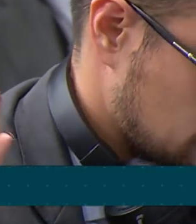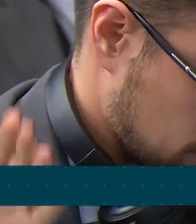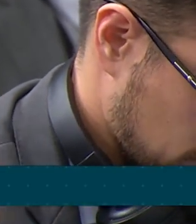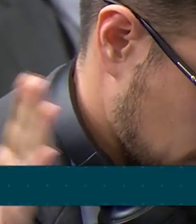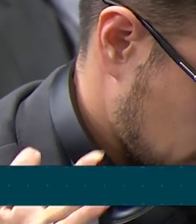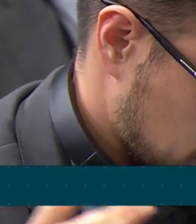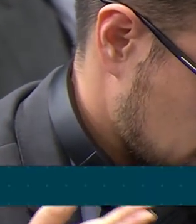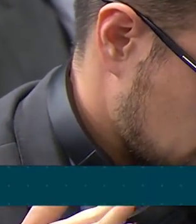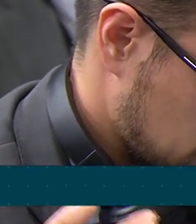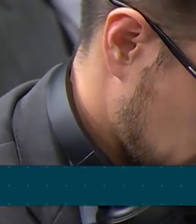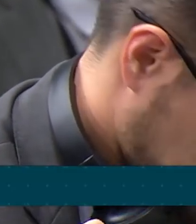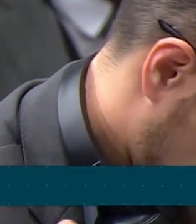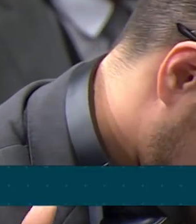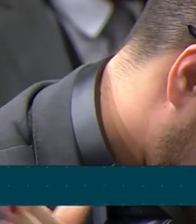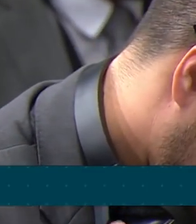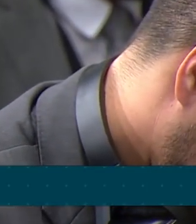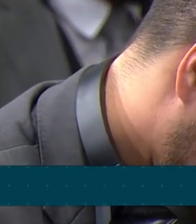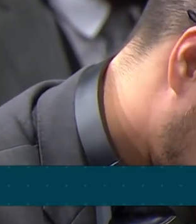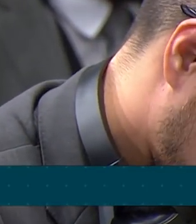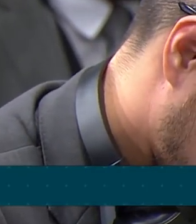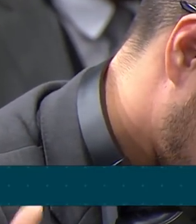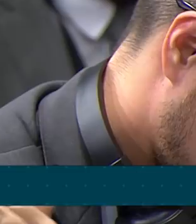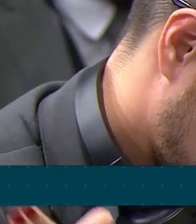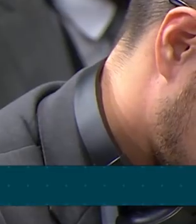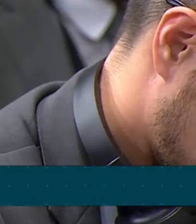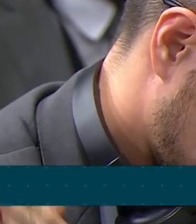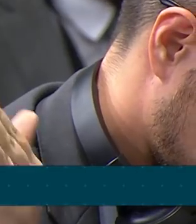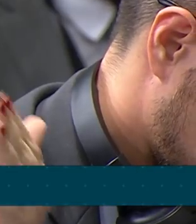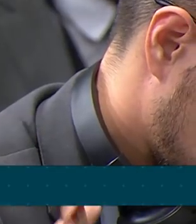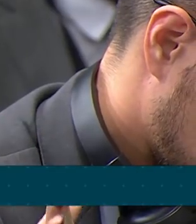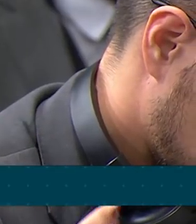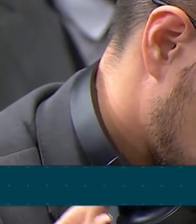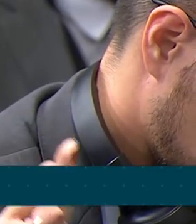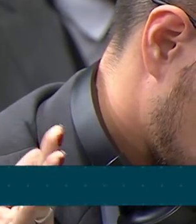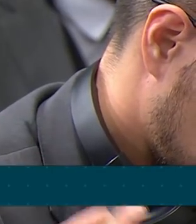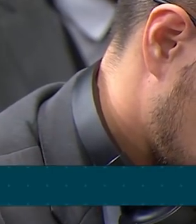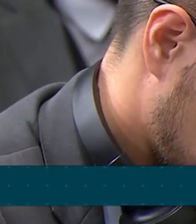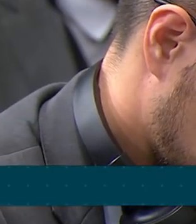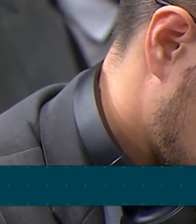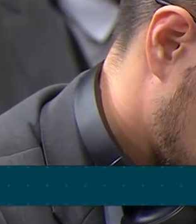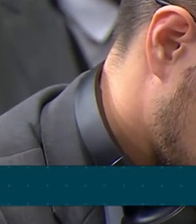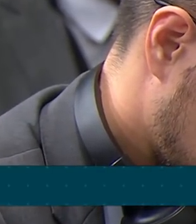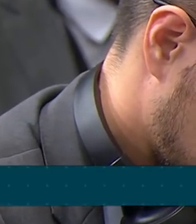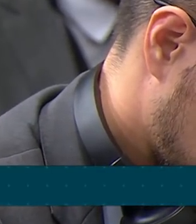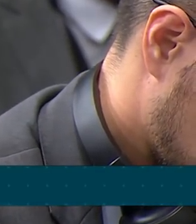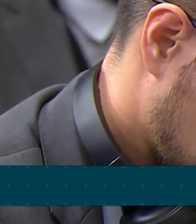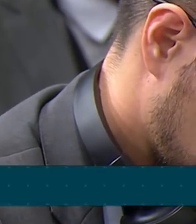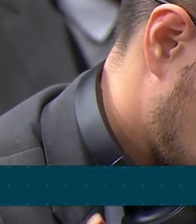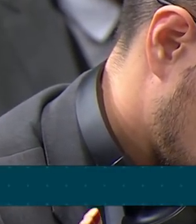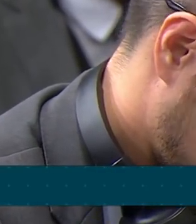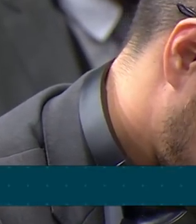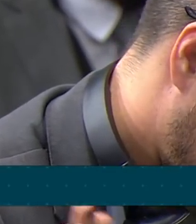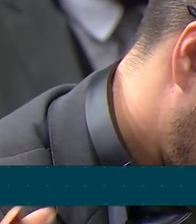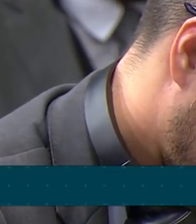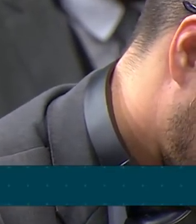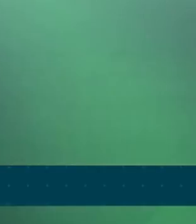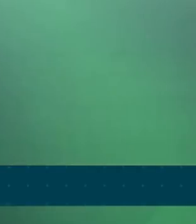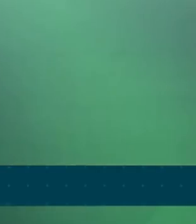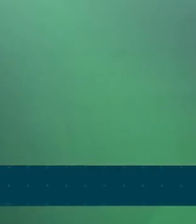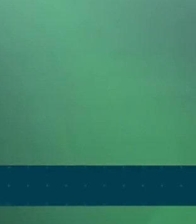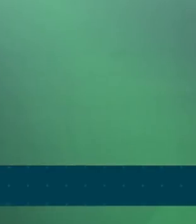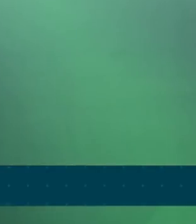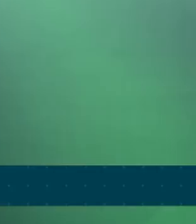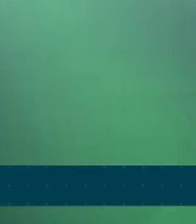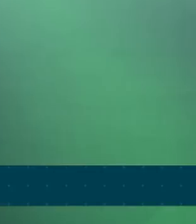o presidente ele já mencionou que ele é responsável por tudo que é publicado nas suas redes sociais é depois esse